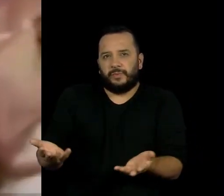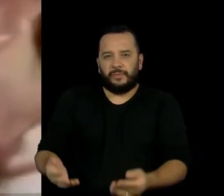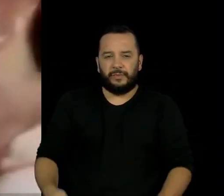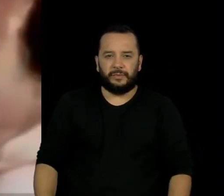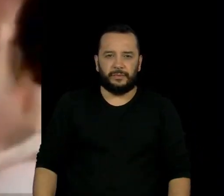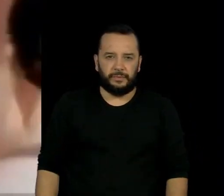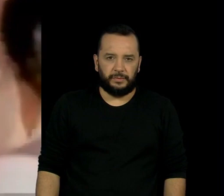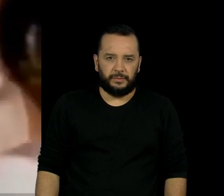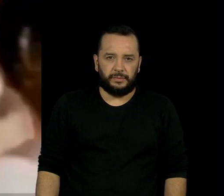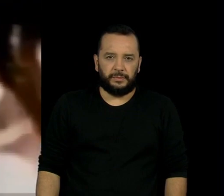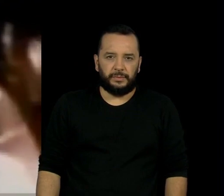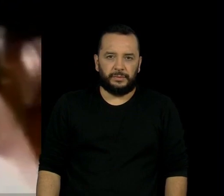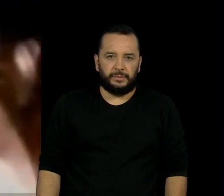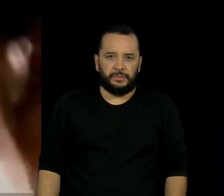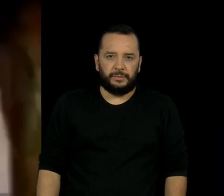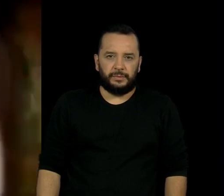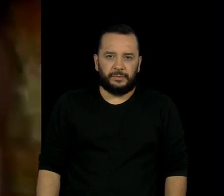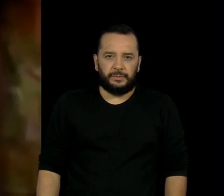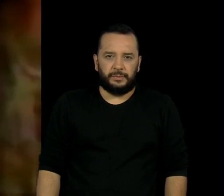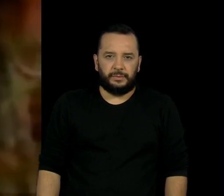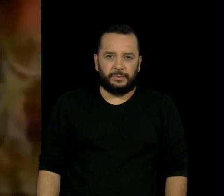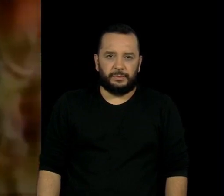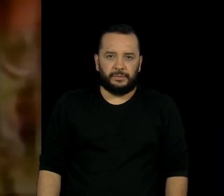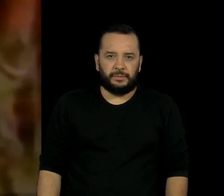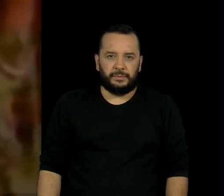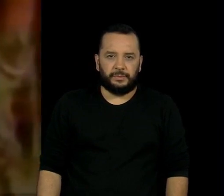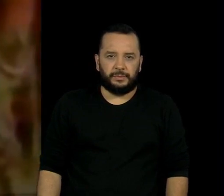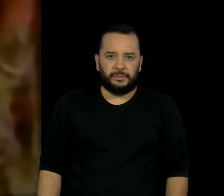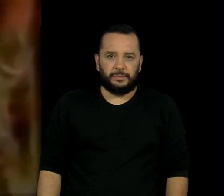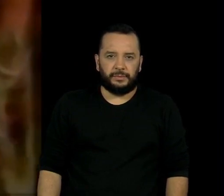o coração da árvore da vida.